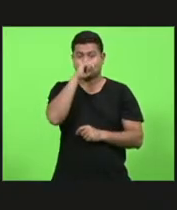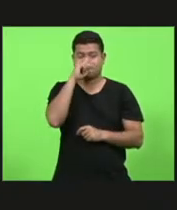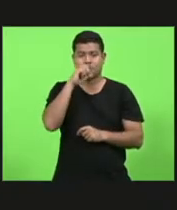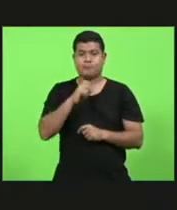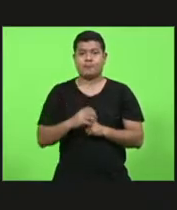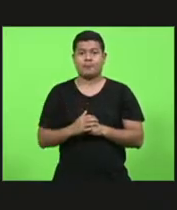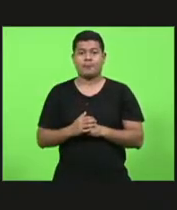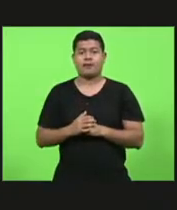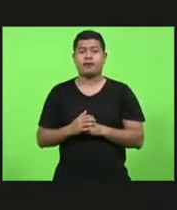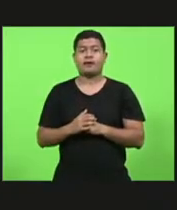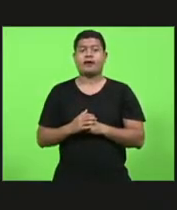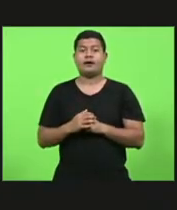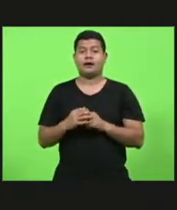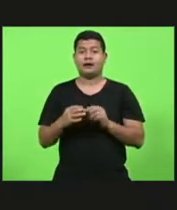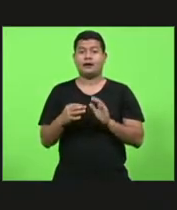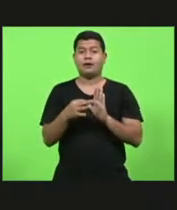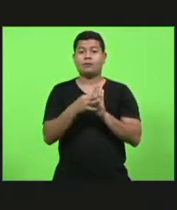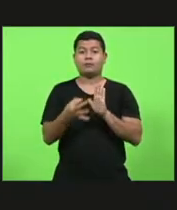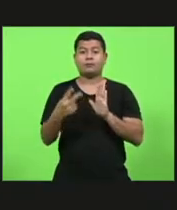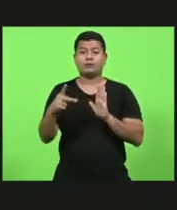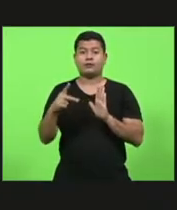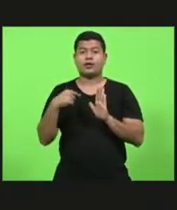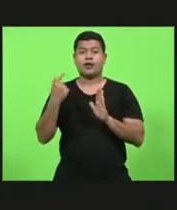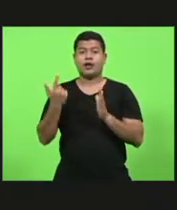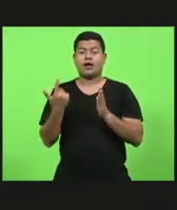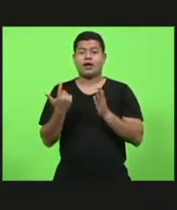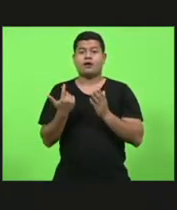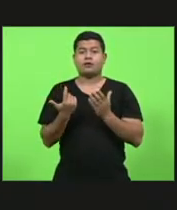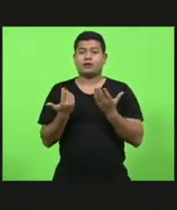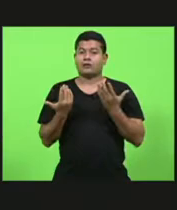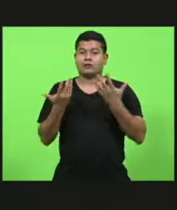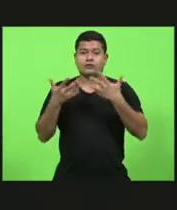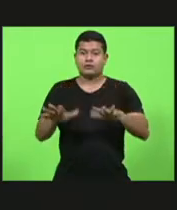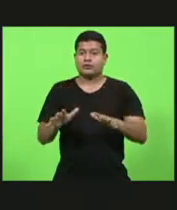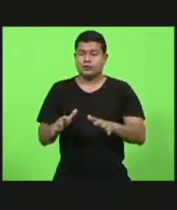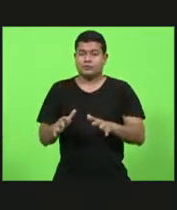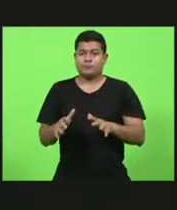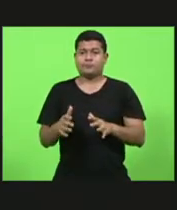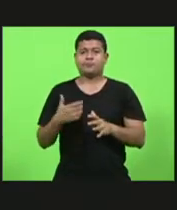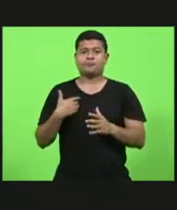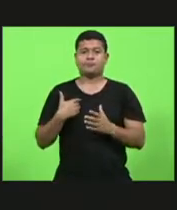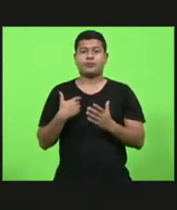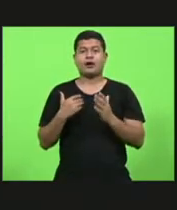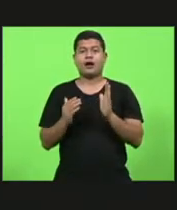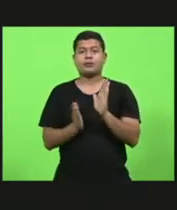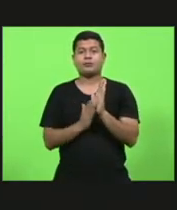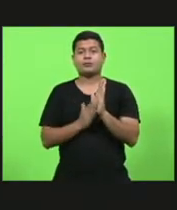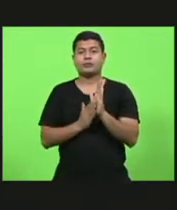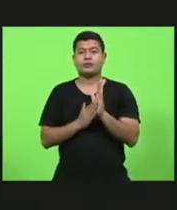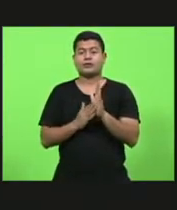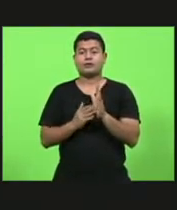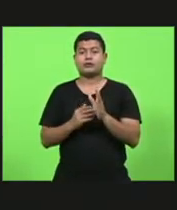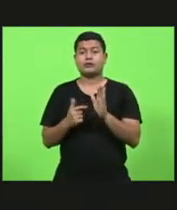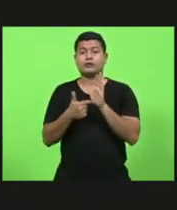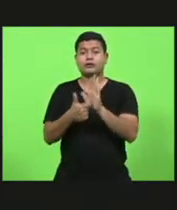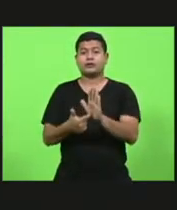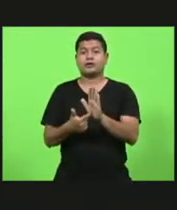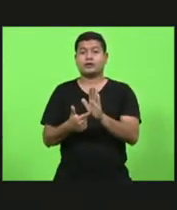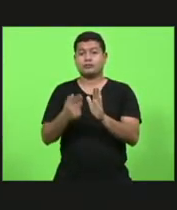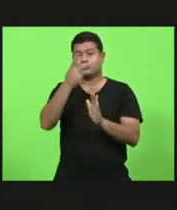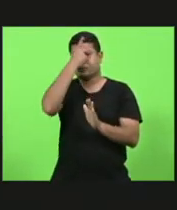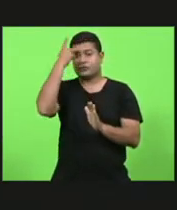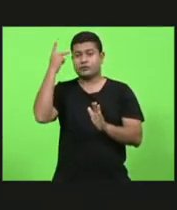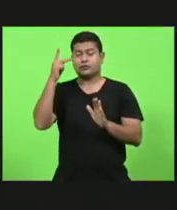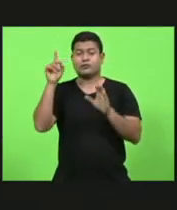foi pela rejeição da proposição em análise, indicando que a pessoa com transtorno da pessoa com